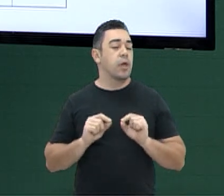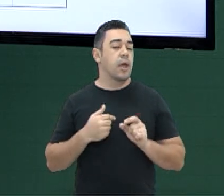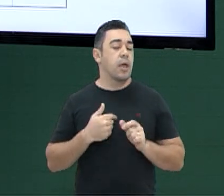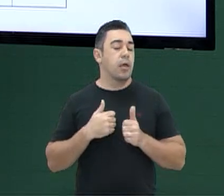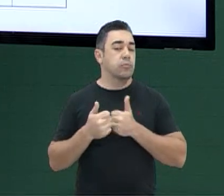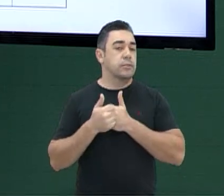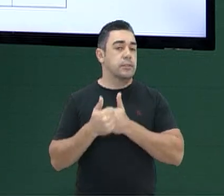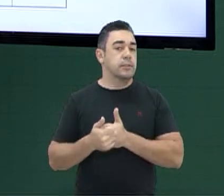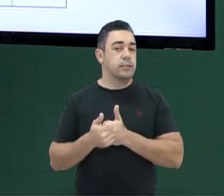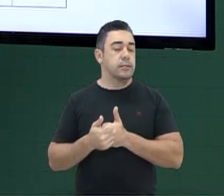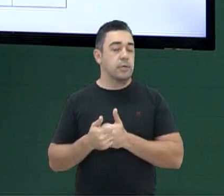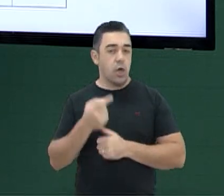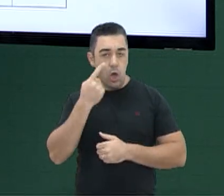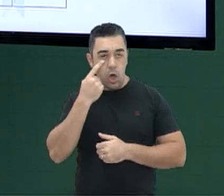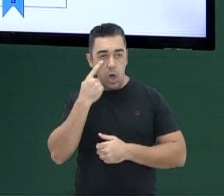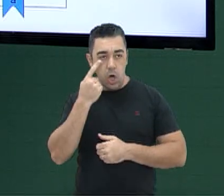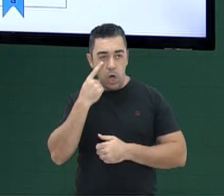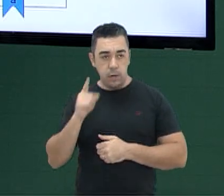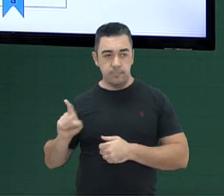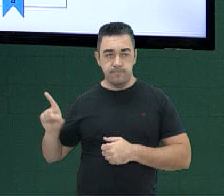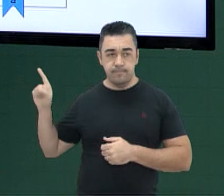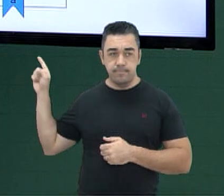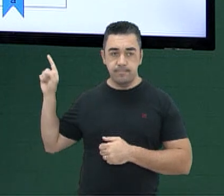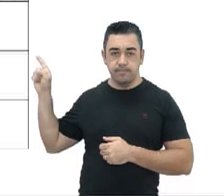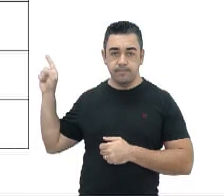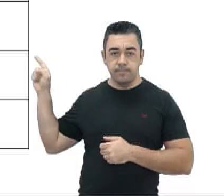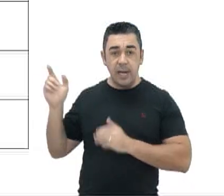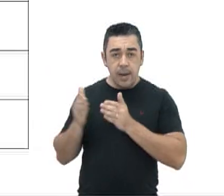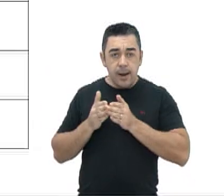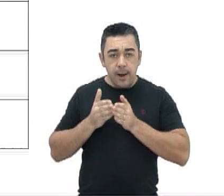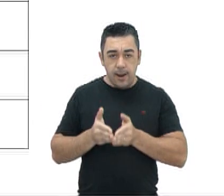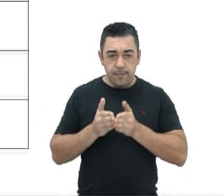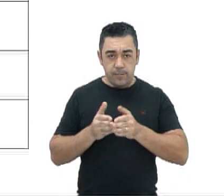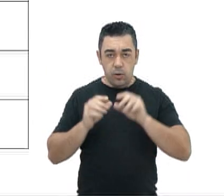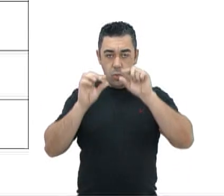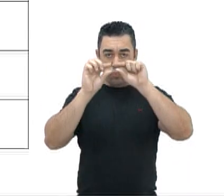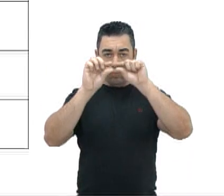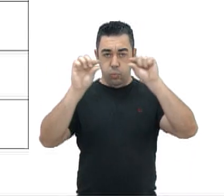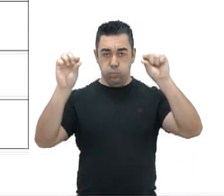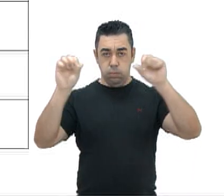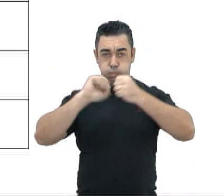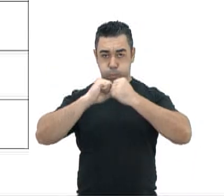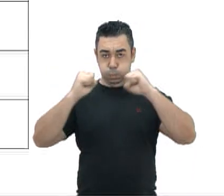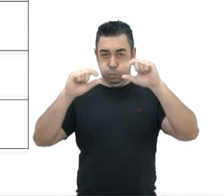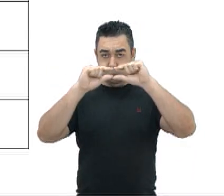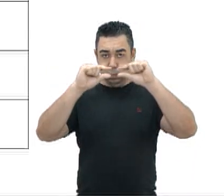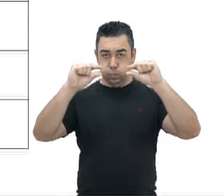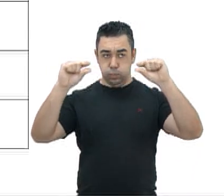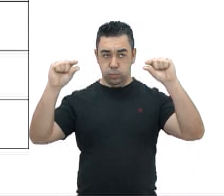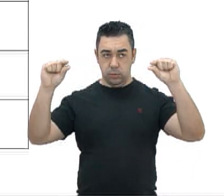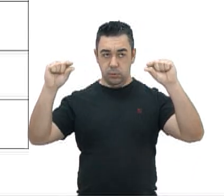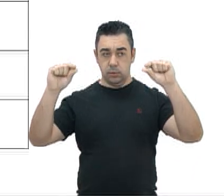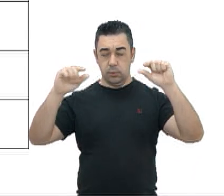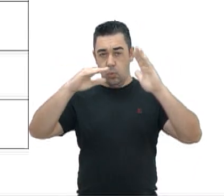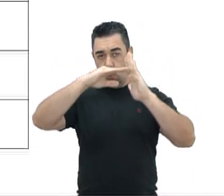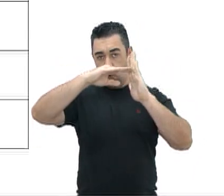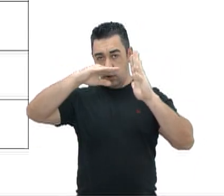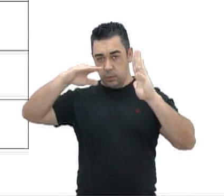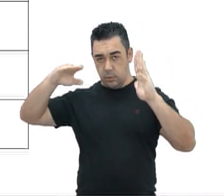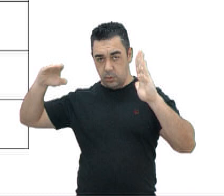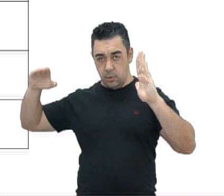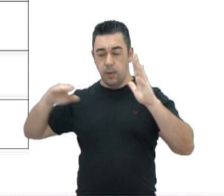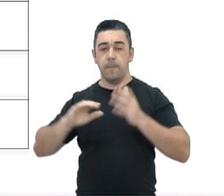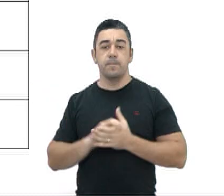ou verticalmente? Observe a imagem a seguir, onde nós temos um porta-aviões que está alinhado